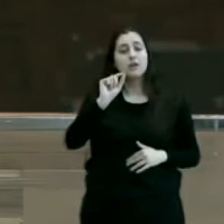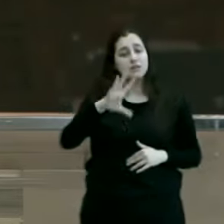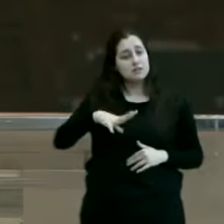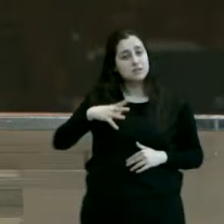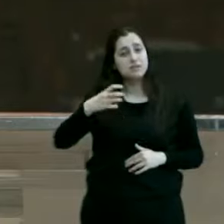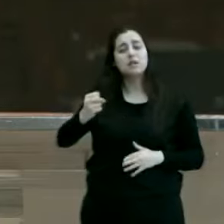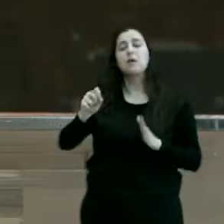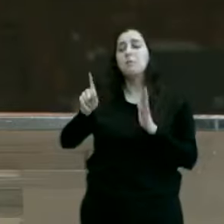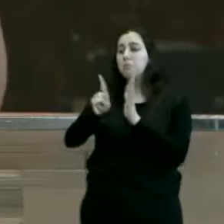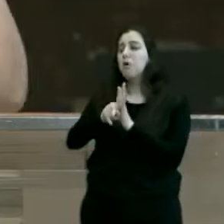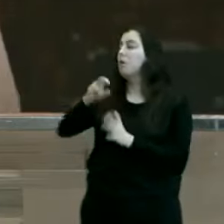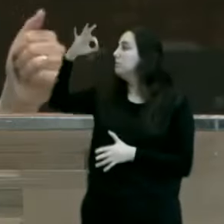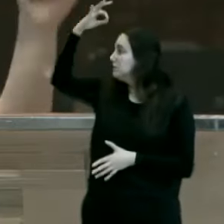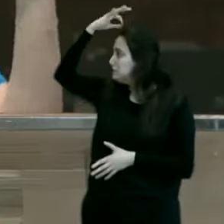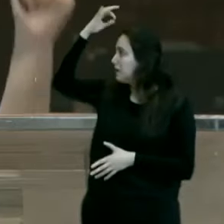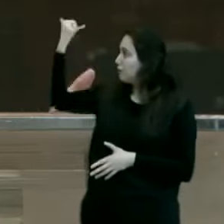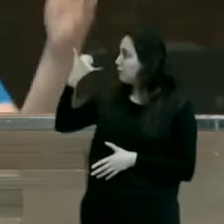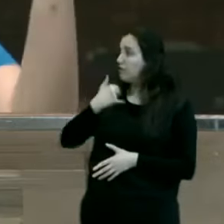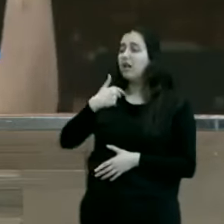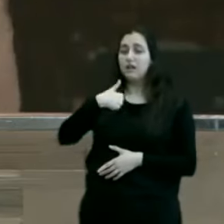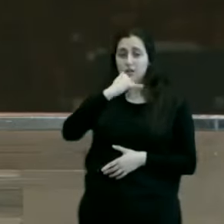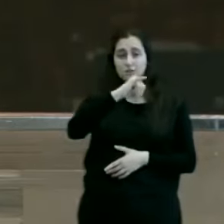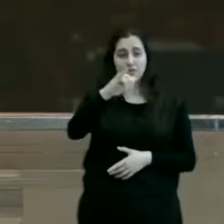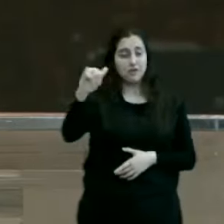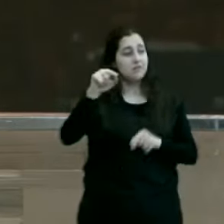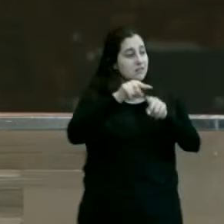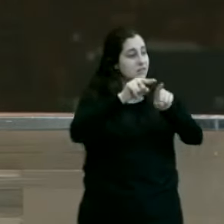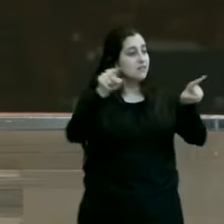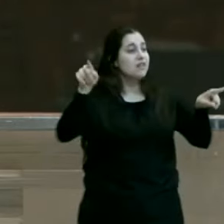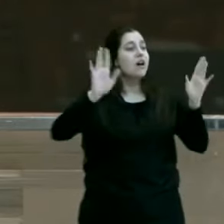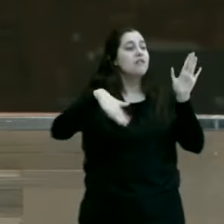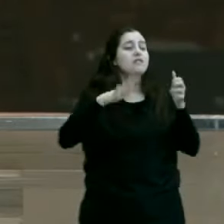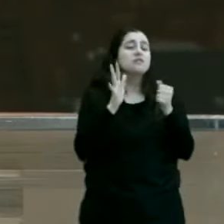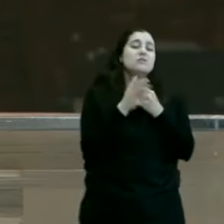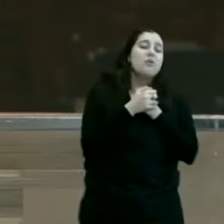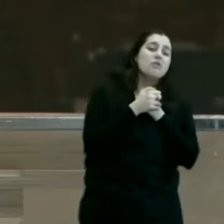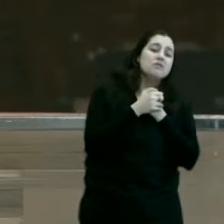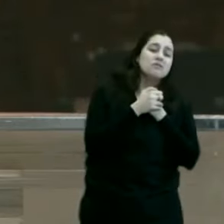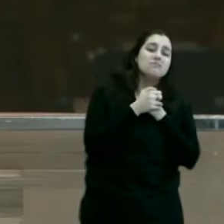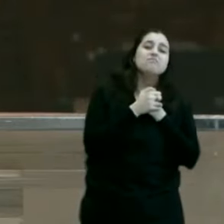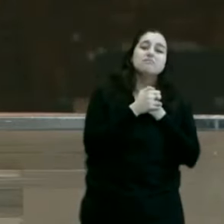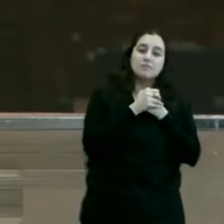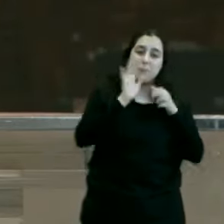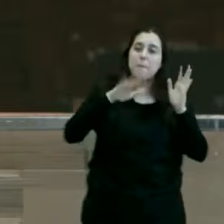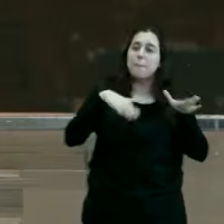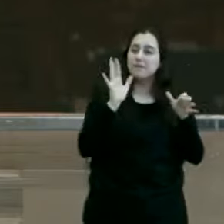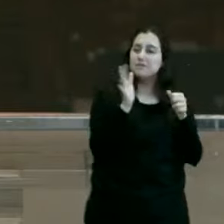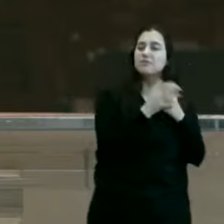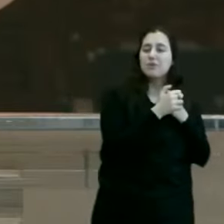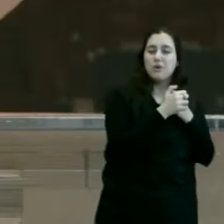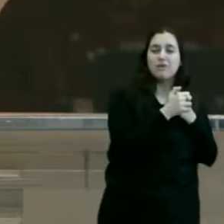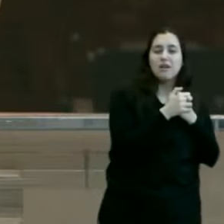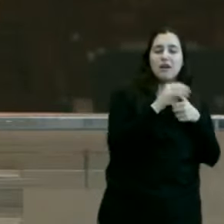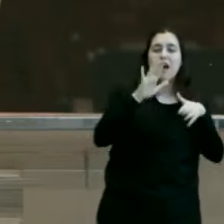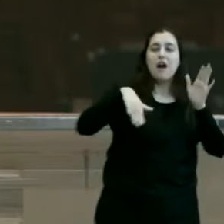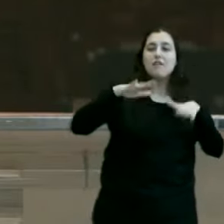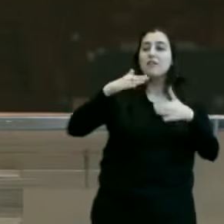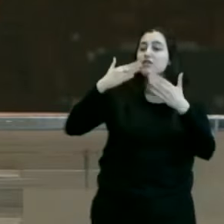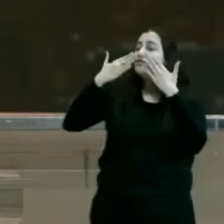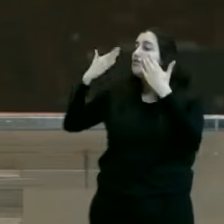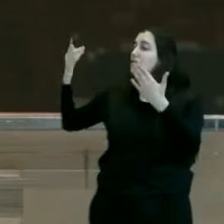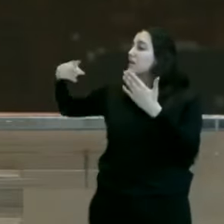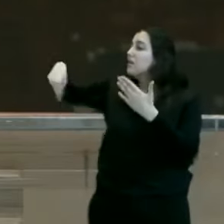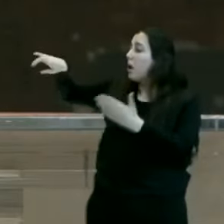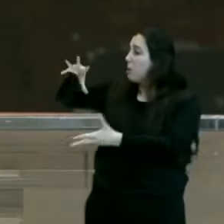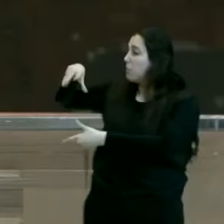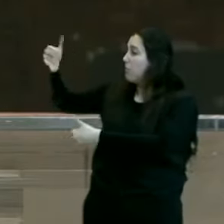do Espírito, dizendo que muitos de nós estamos escondidos. Nós estamos escondidos diante do que o mundo